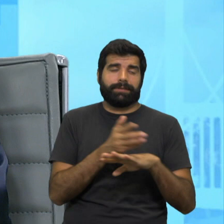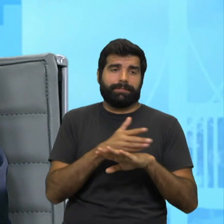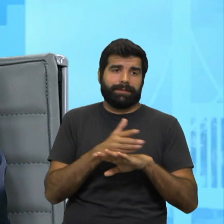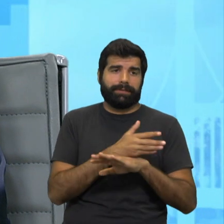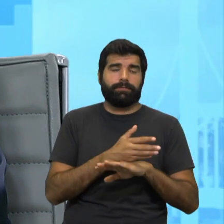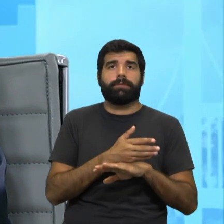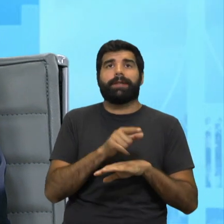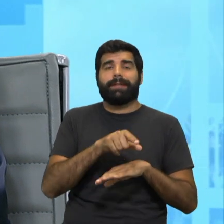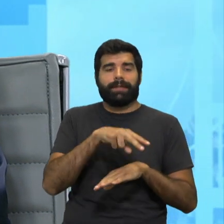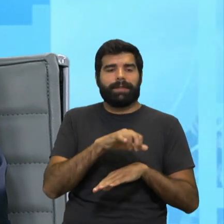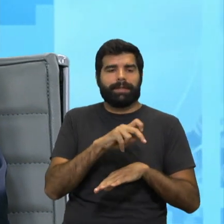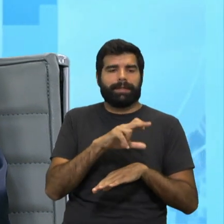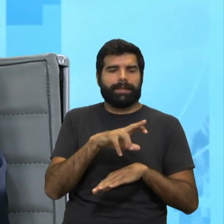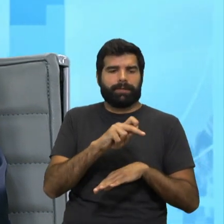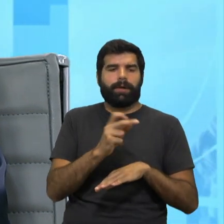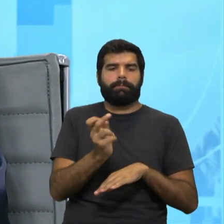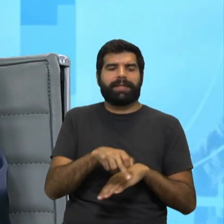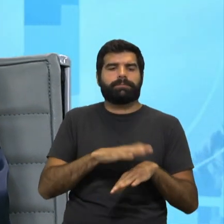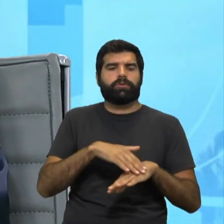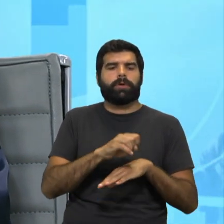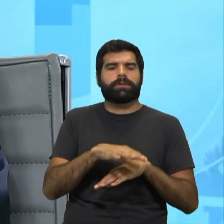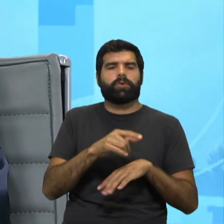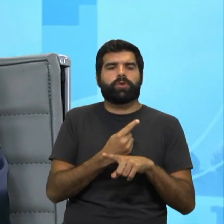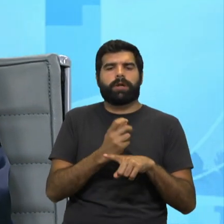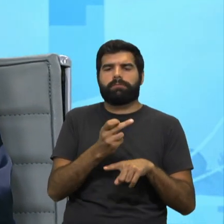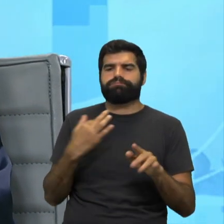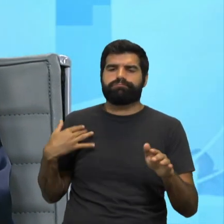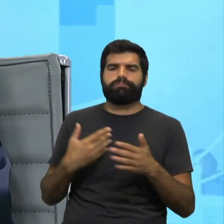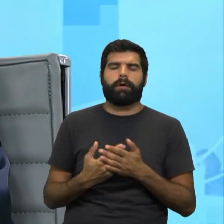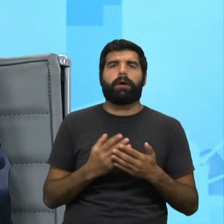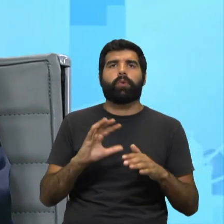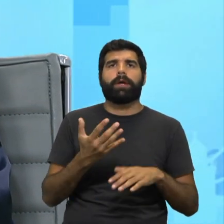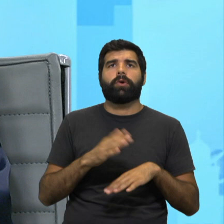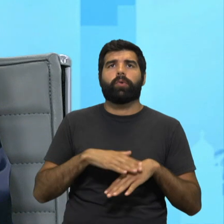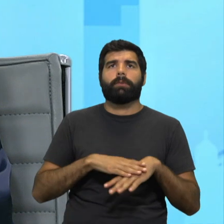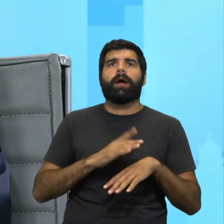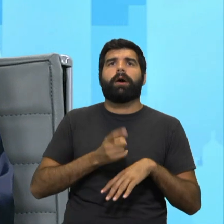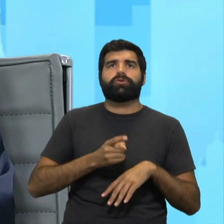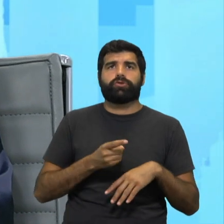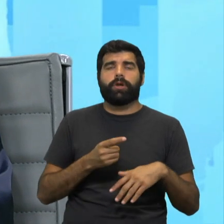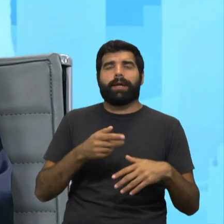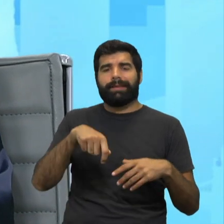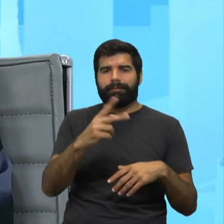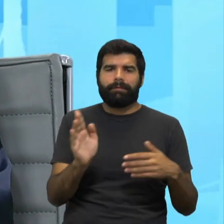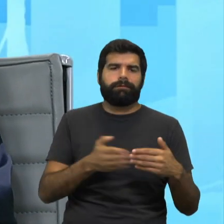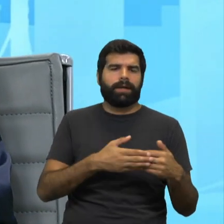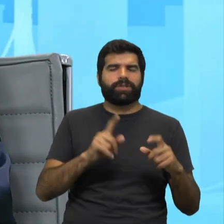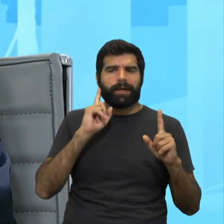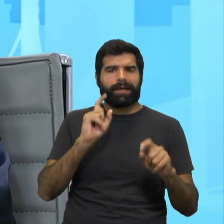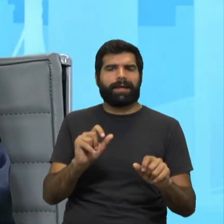e a Nicarágua aparece devido a tudo o que tem acontecido nos últimos anos, desde encerramento de estação de televisão,